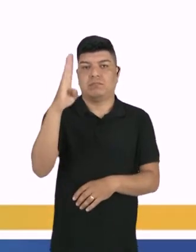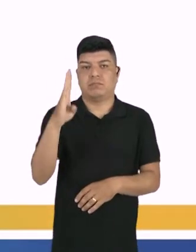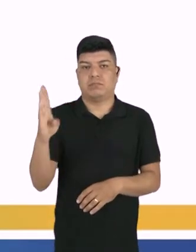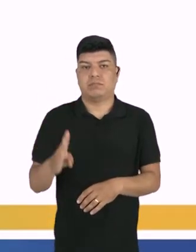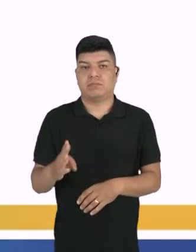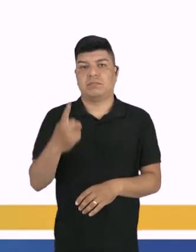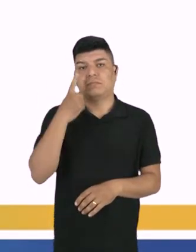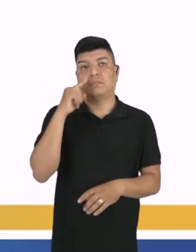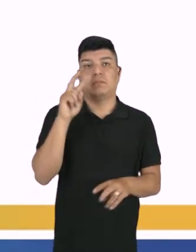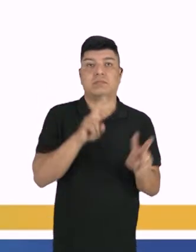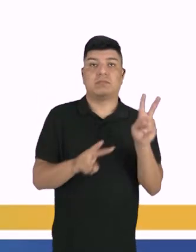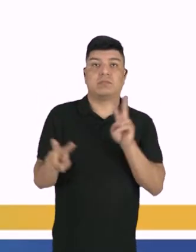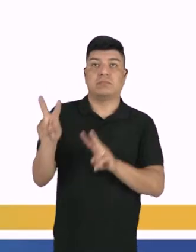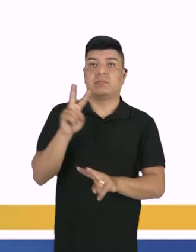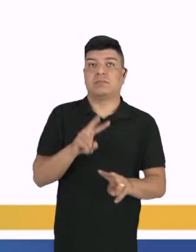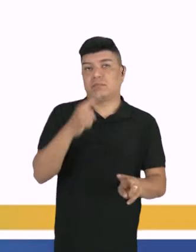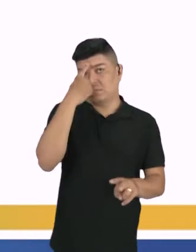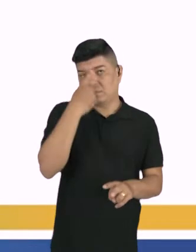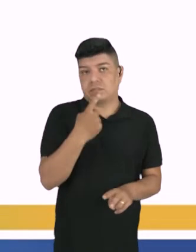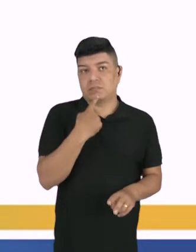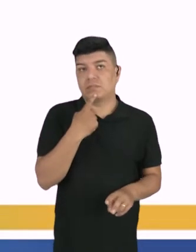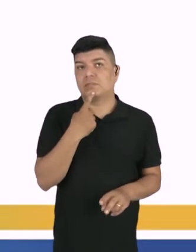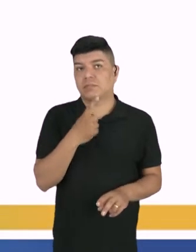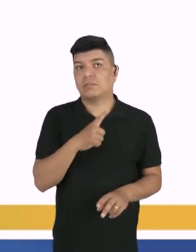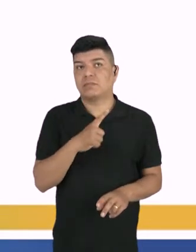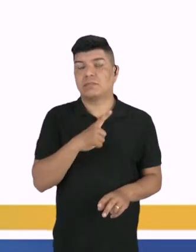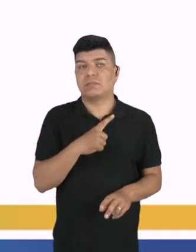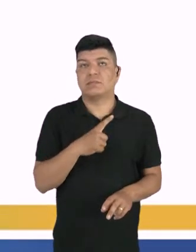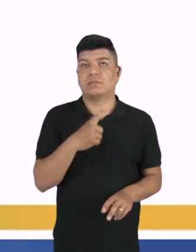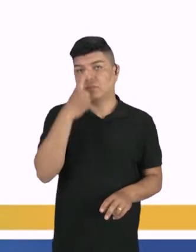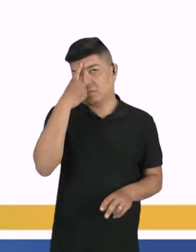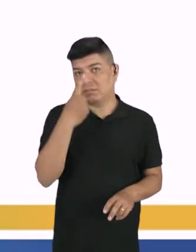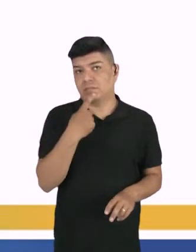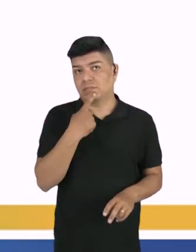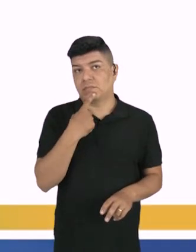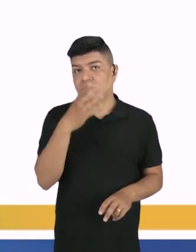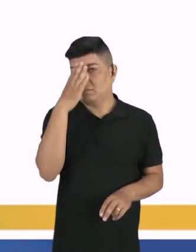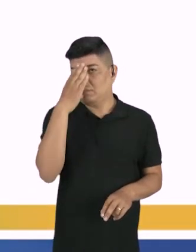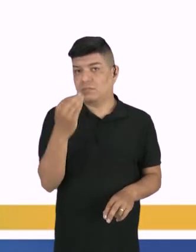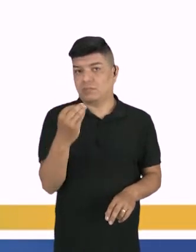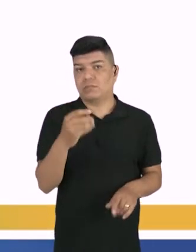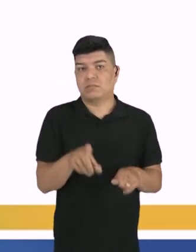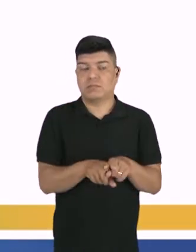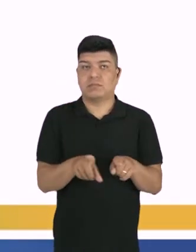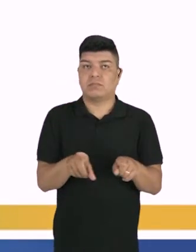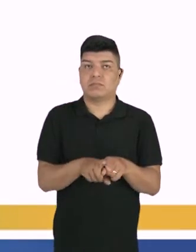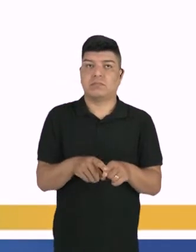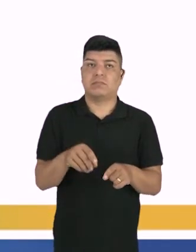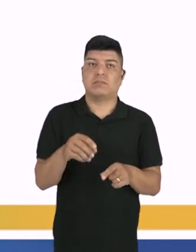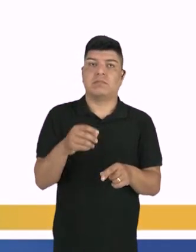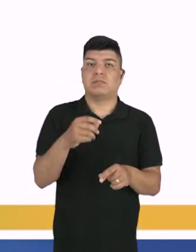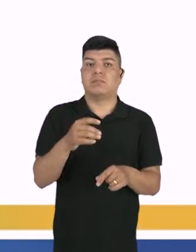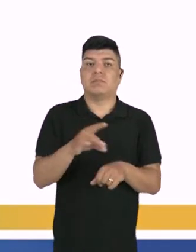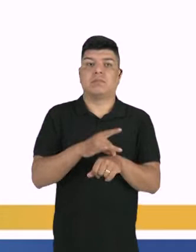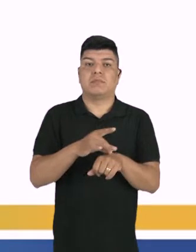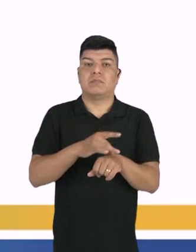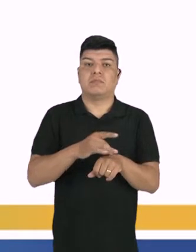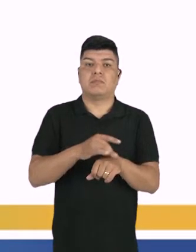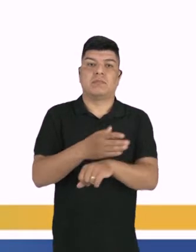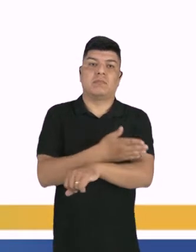vocês podem visualizar a imagem, nós temos aí uma imagem, uma fotografia em preto e branco que